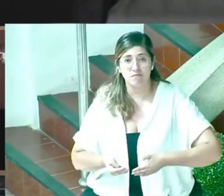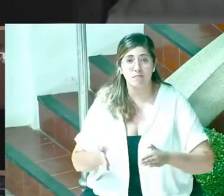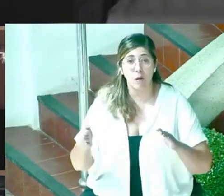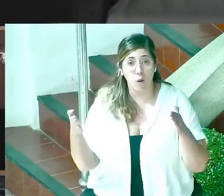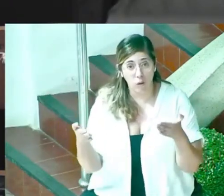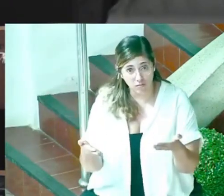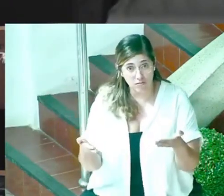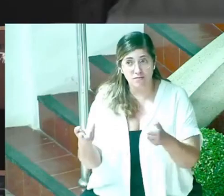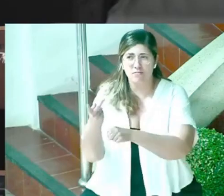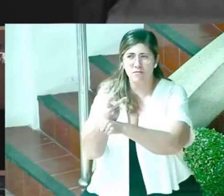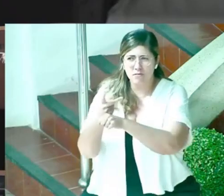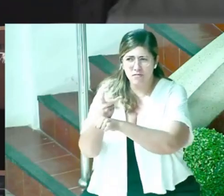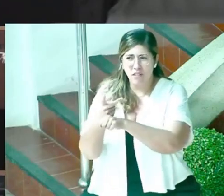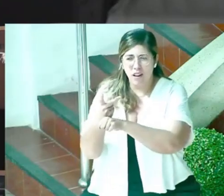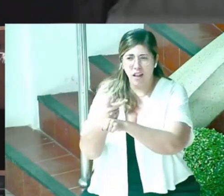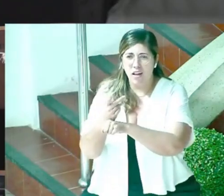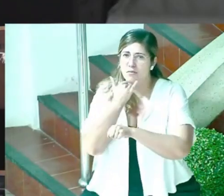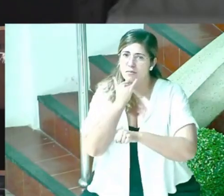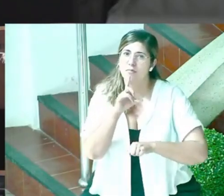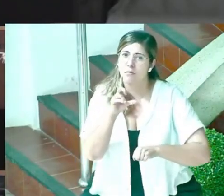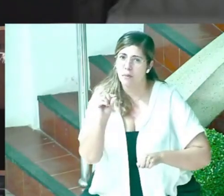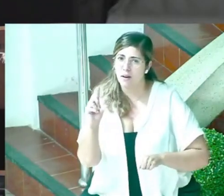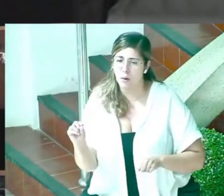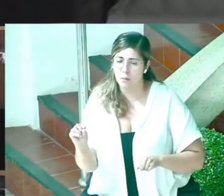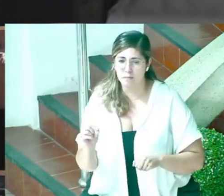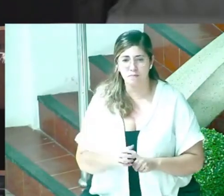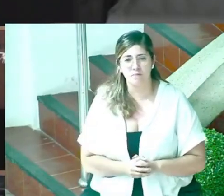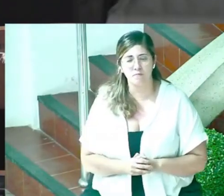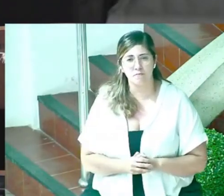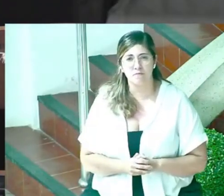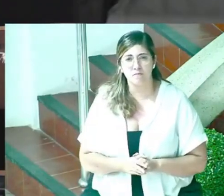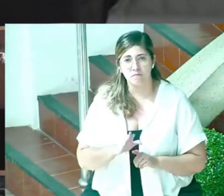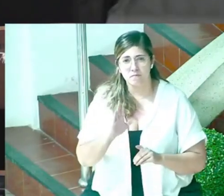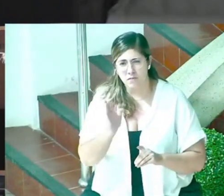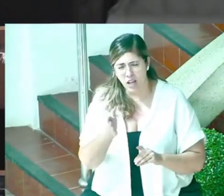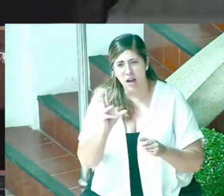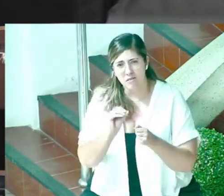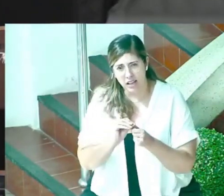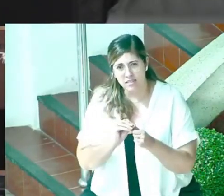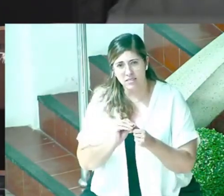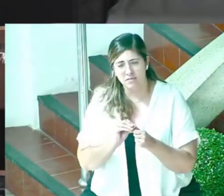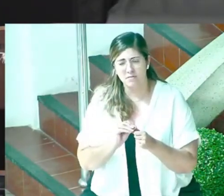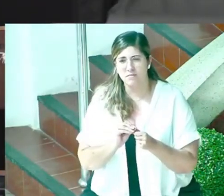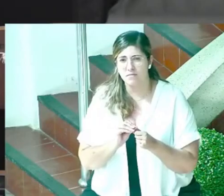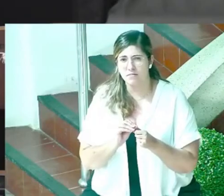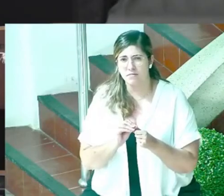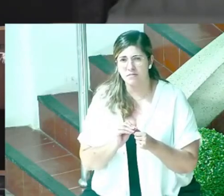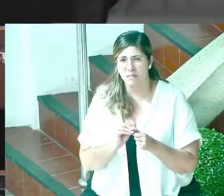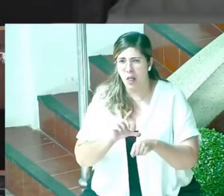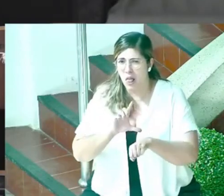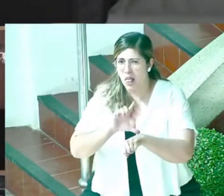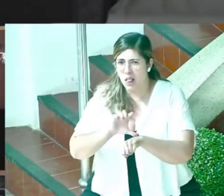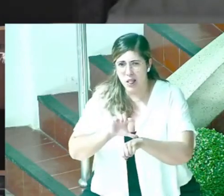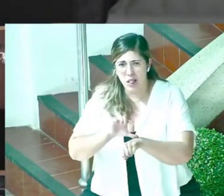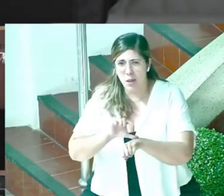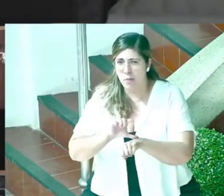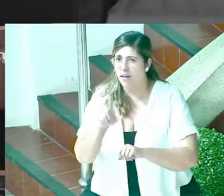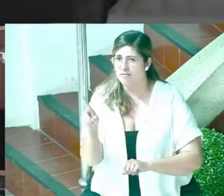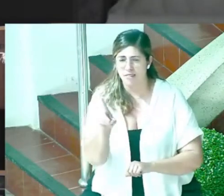eu já ouvi de pessoas dizendo, eu nunca vou perdoar o que ele fez contra mim, e eu ainda acho